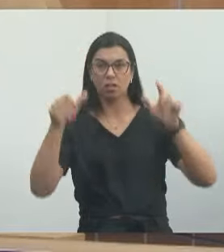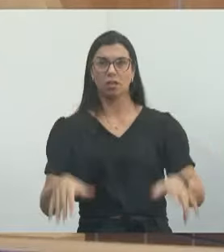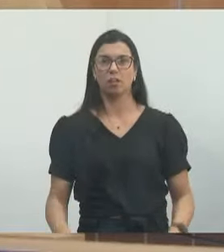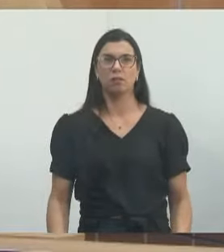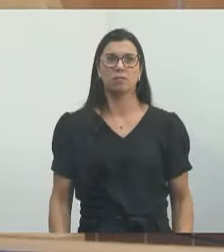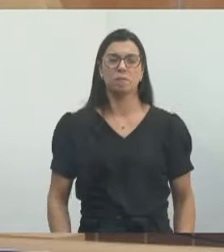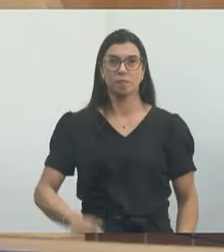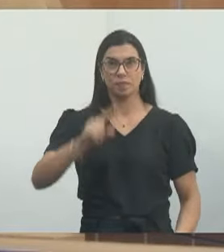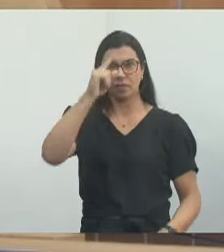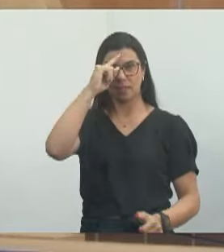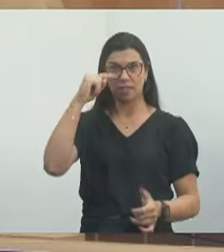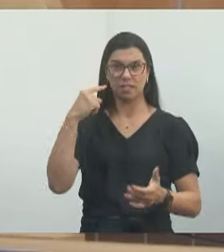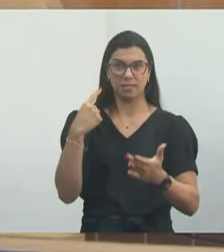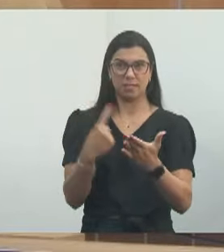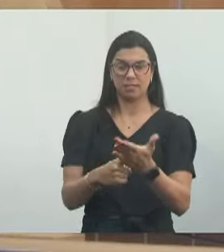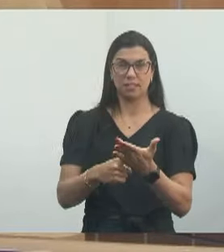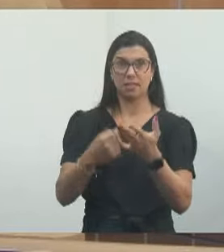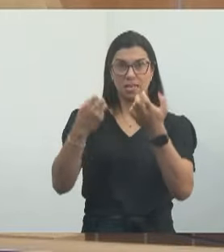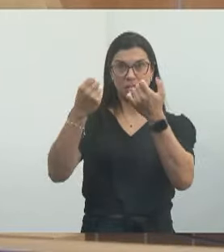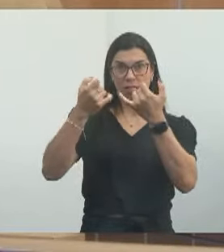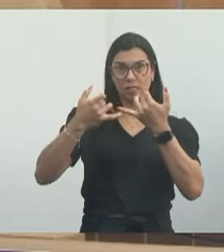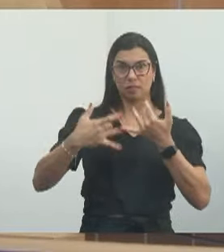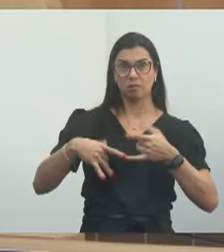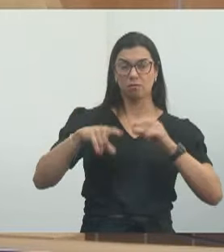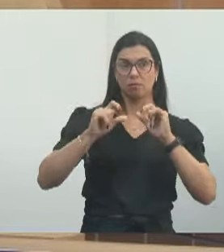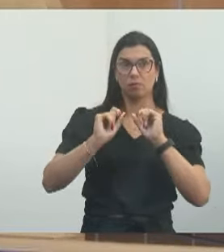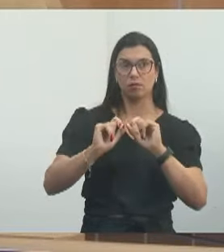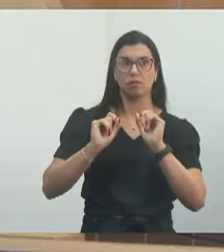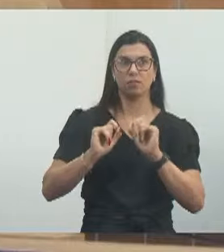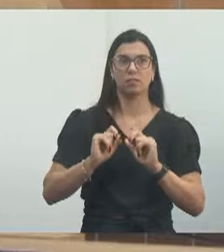em sua decisão, diz que